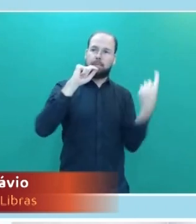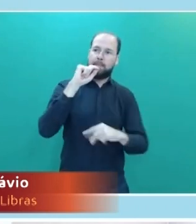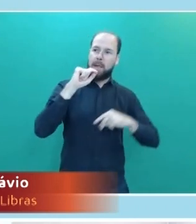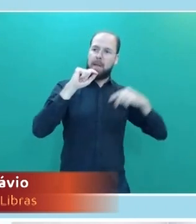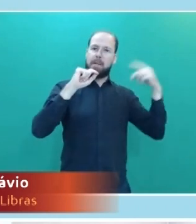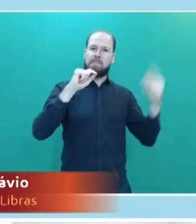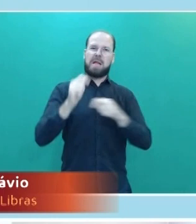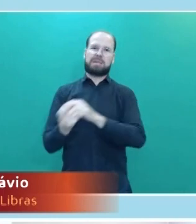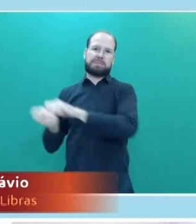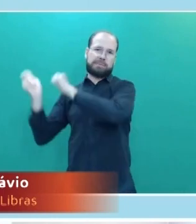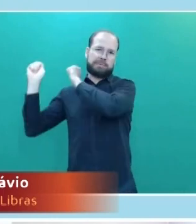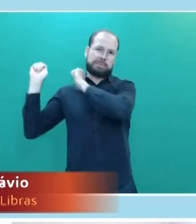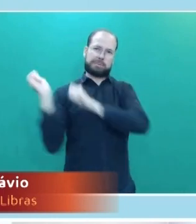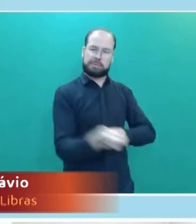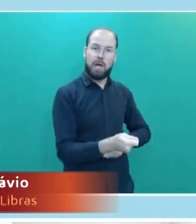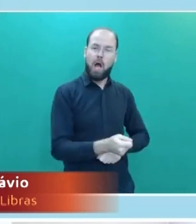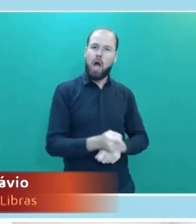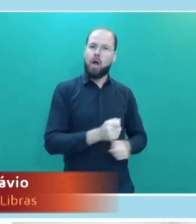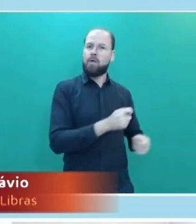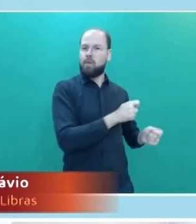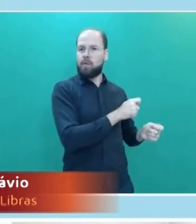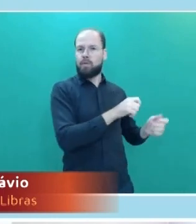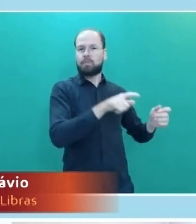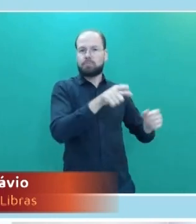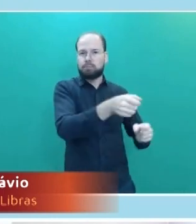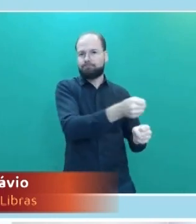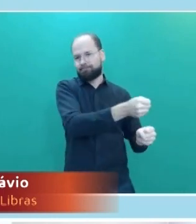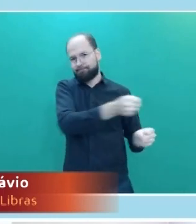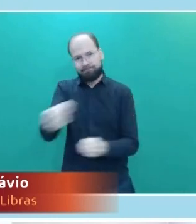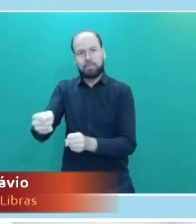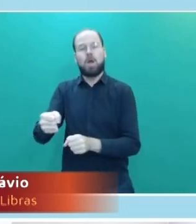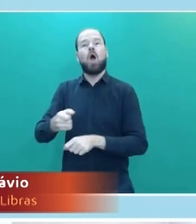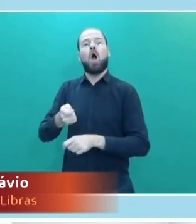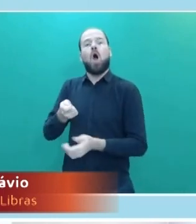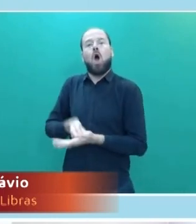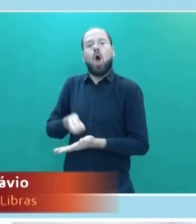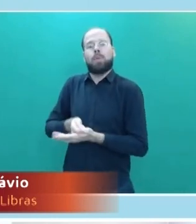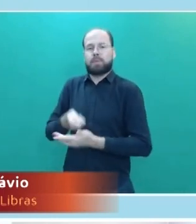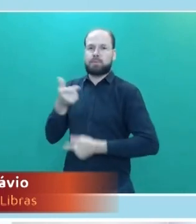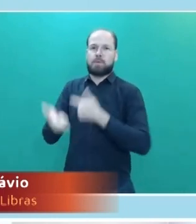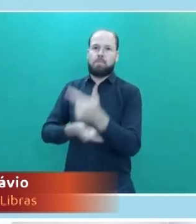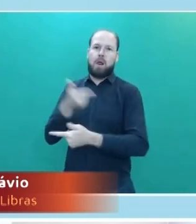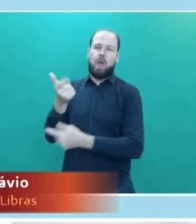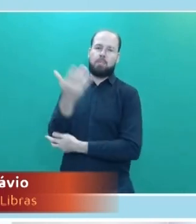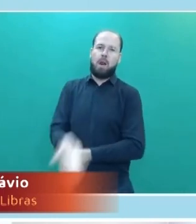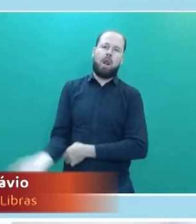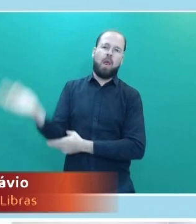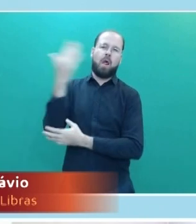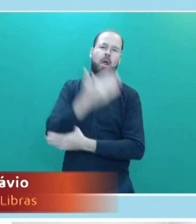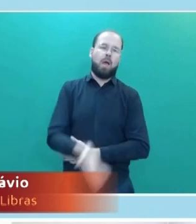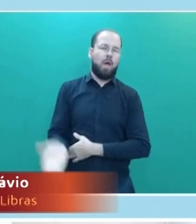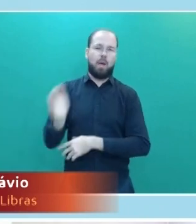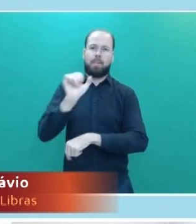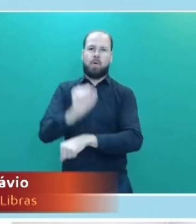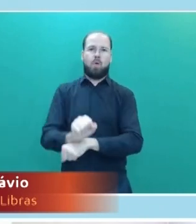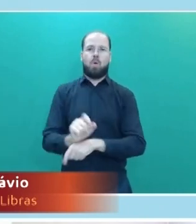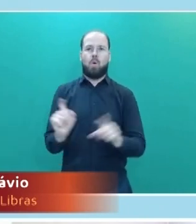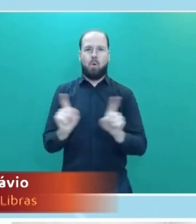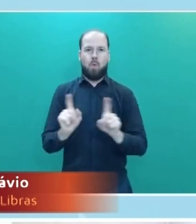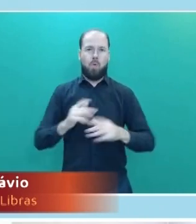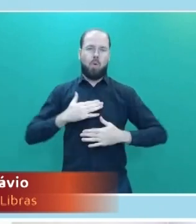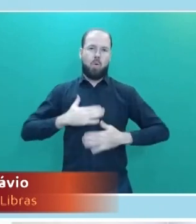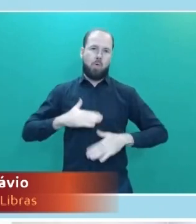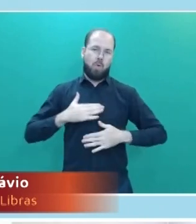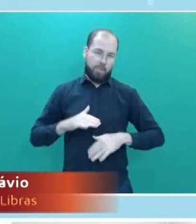chicoteada e obrigada a trabalhar sem parar. Embora vários aspectos